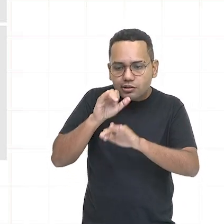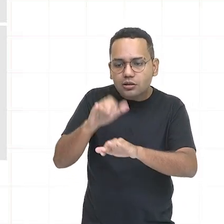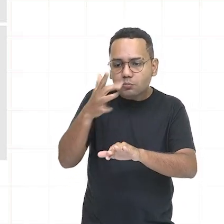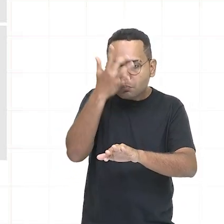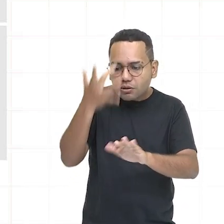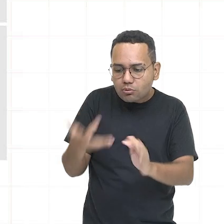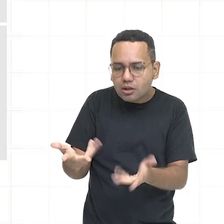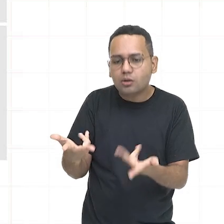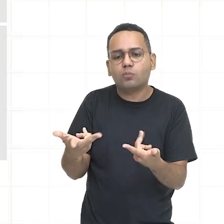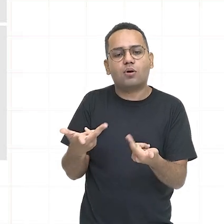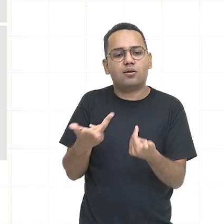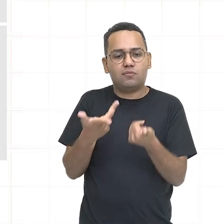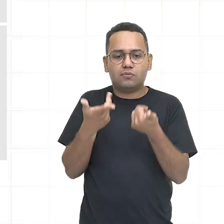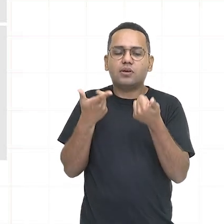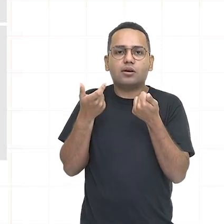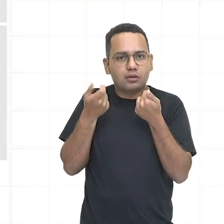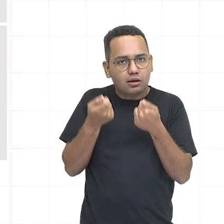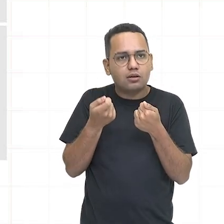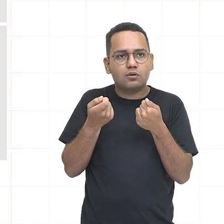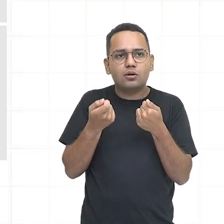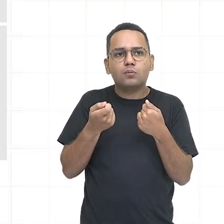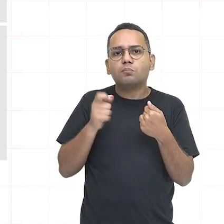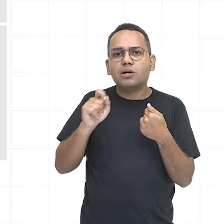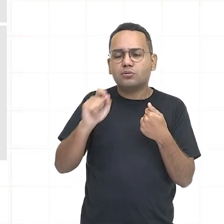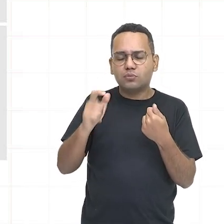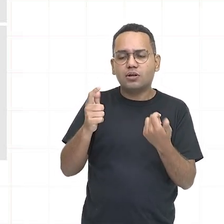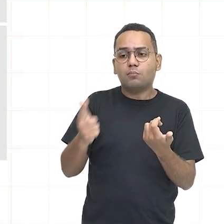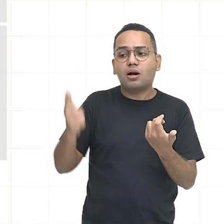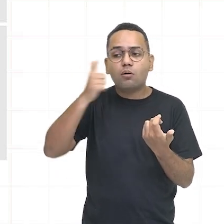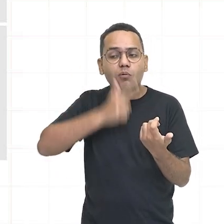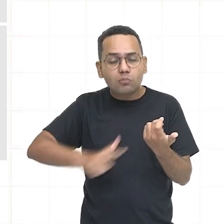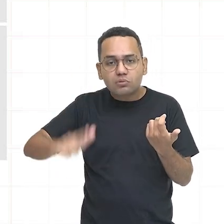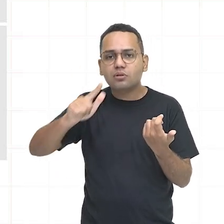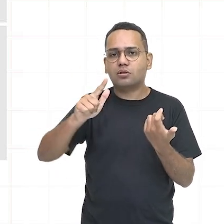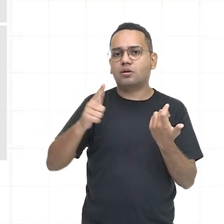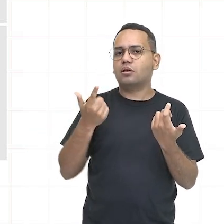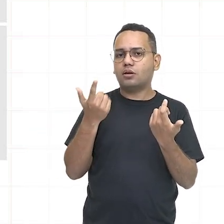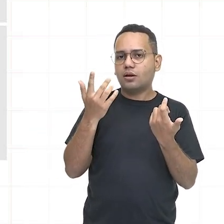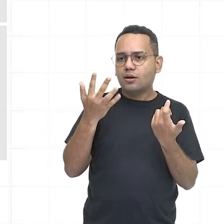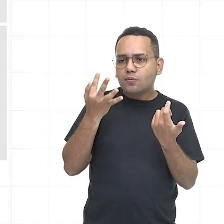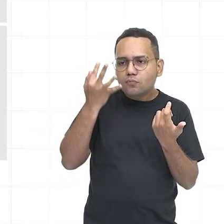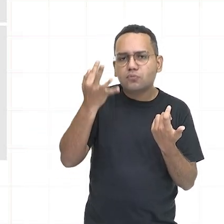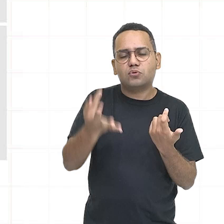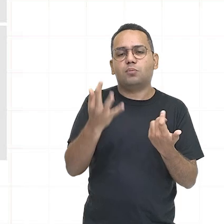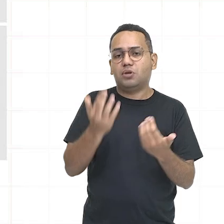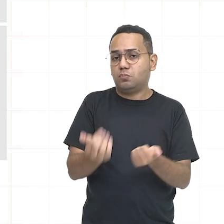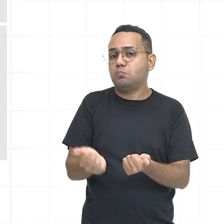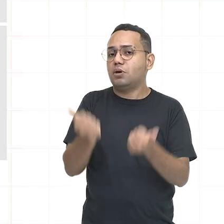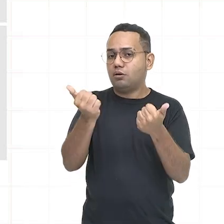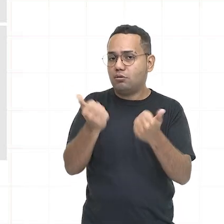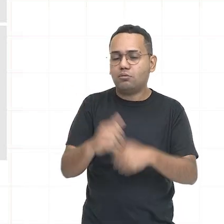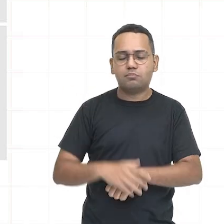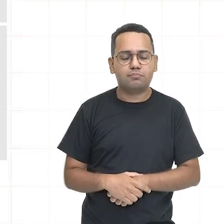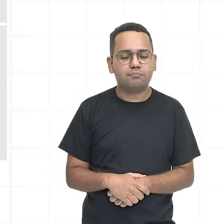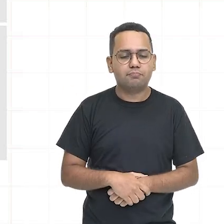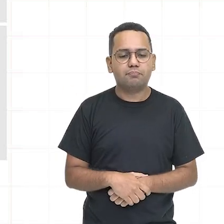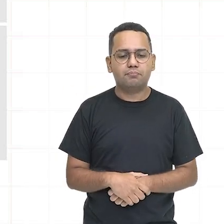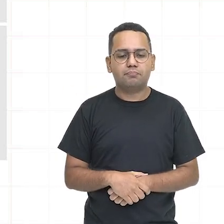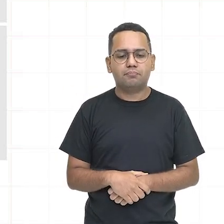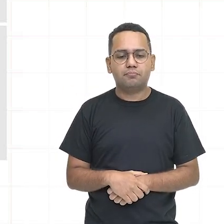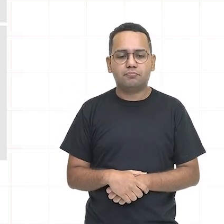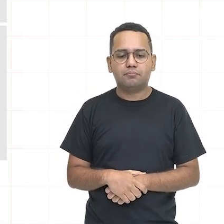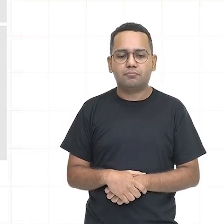cada vez mais preparados para esses desafios que começam a surgir, né? E para um futuro aí que